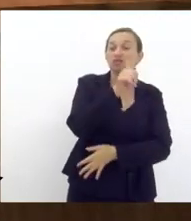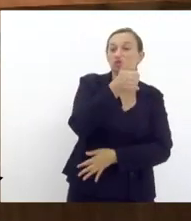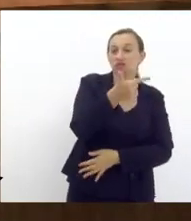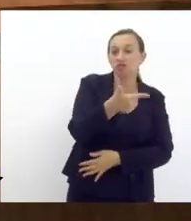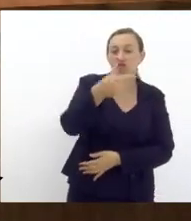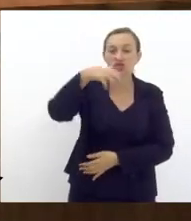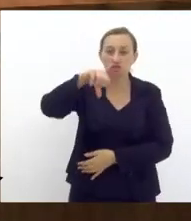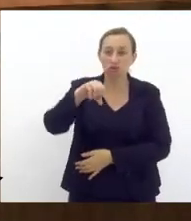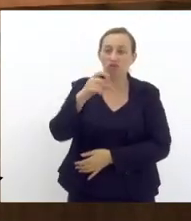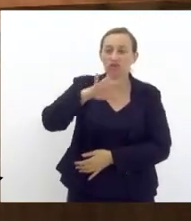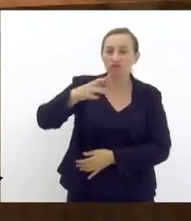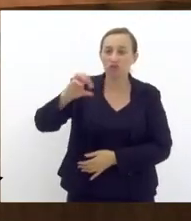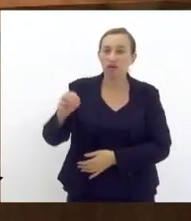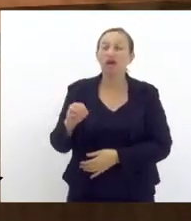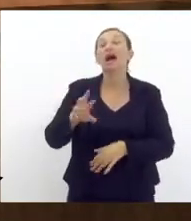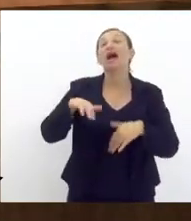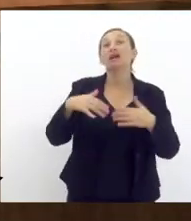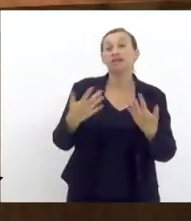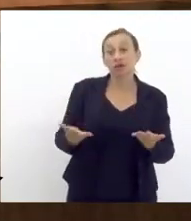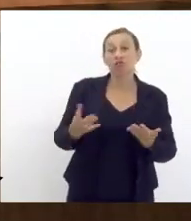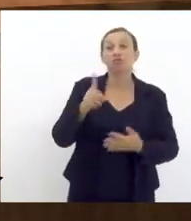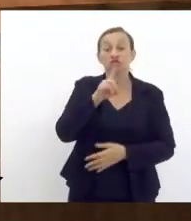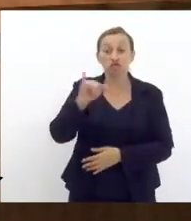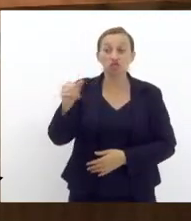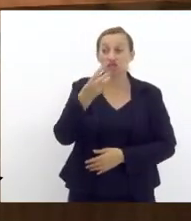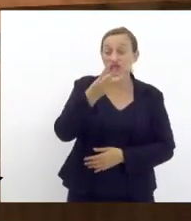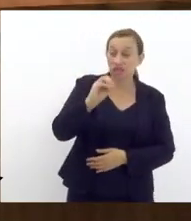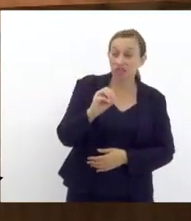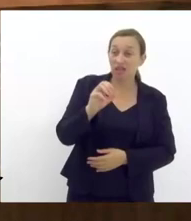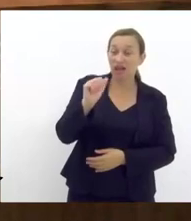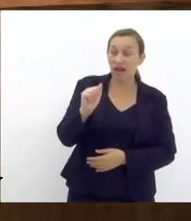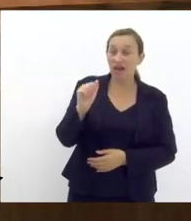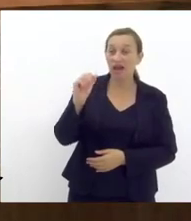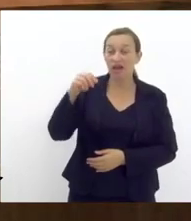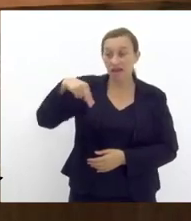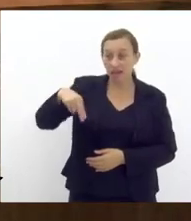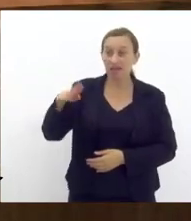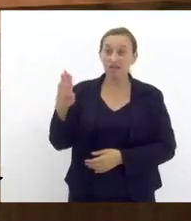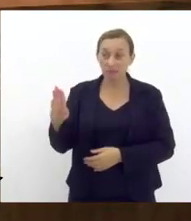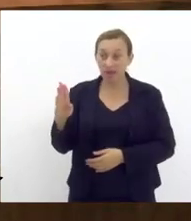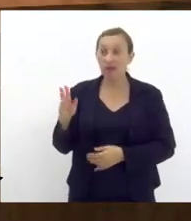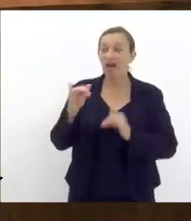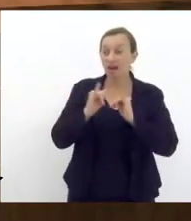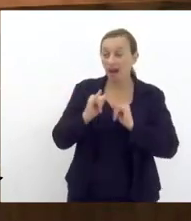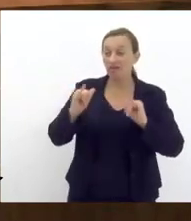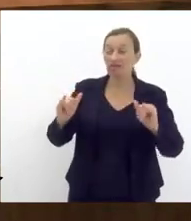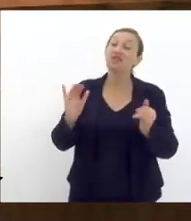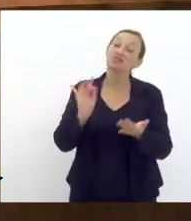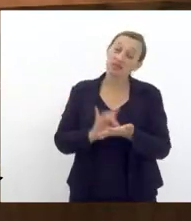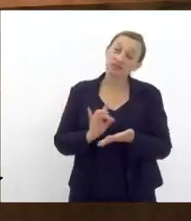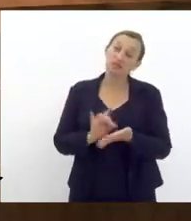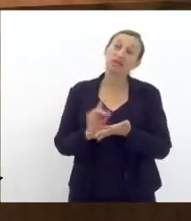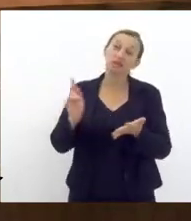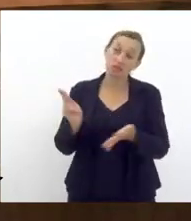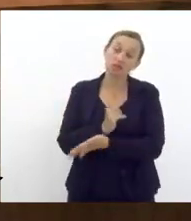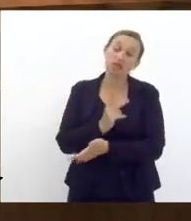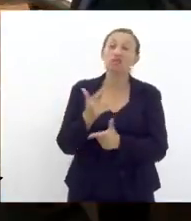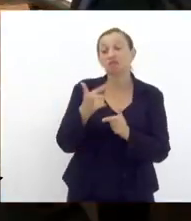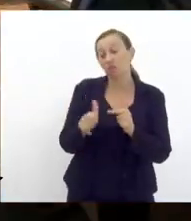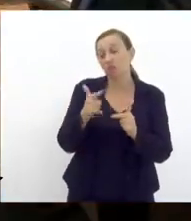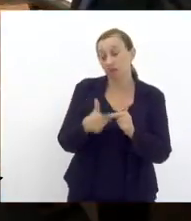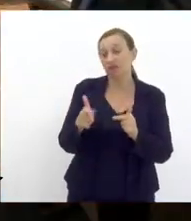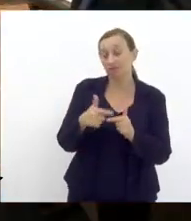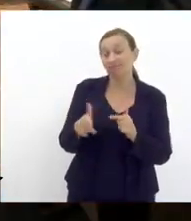E aí no dia 30 de Março a NB solta um comunicado reconhecendo que realmente houve esse vazamento esse